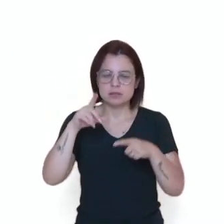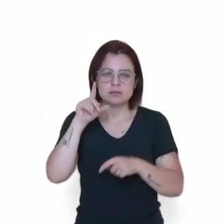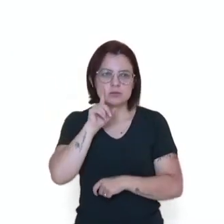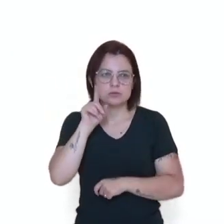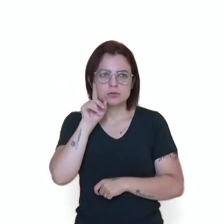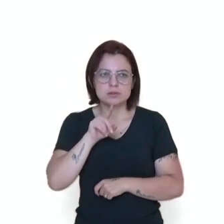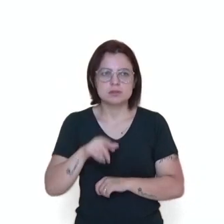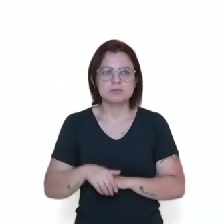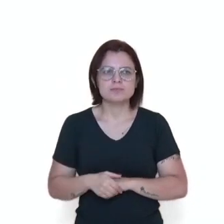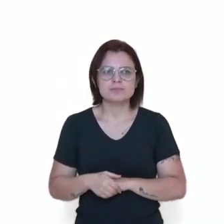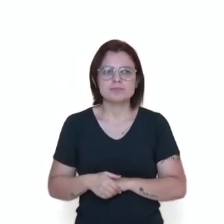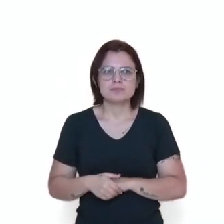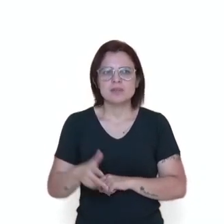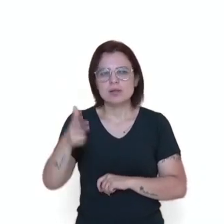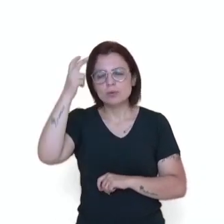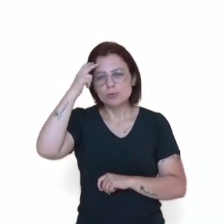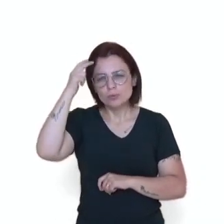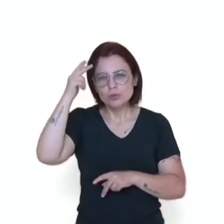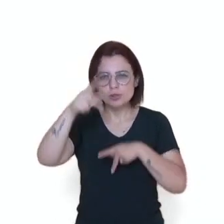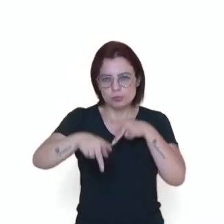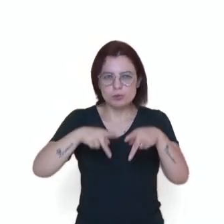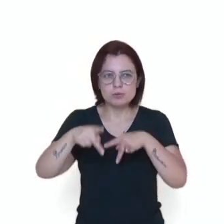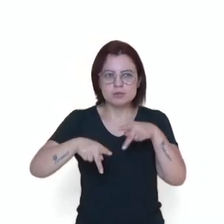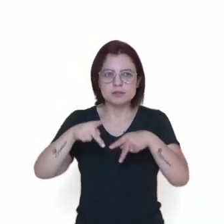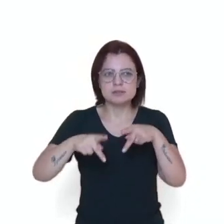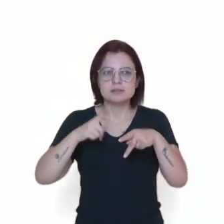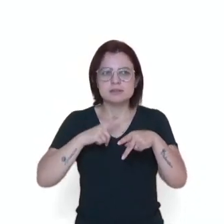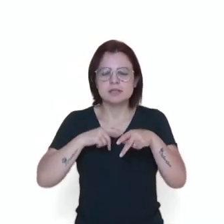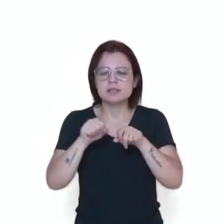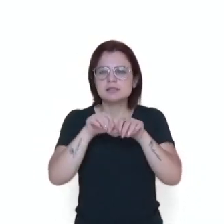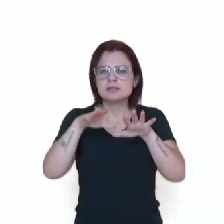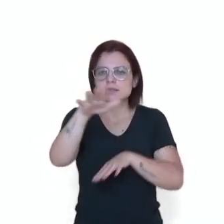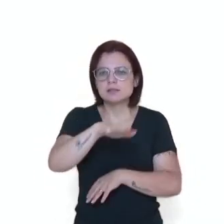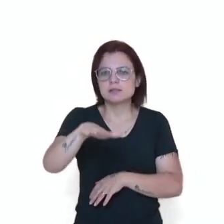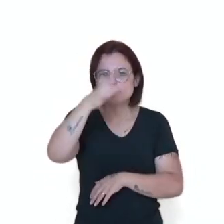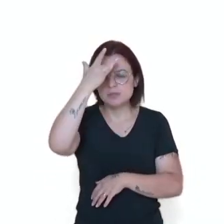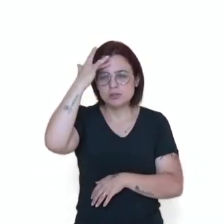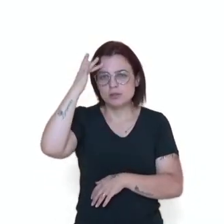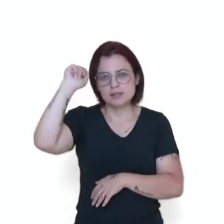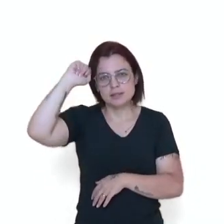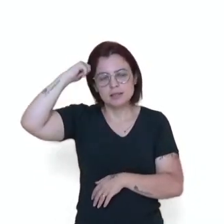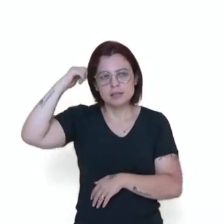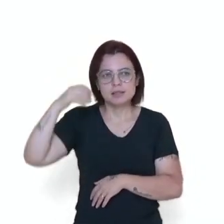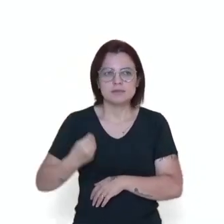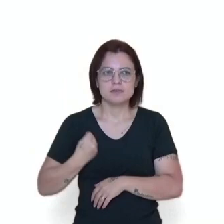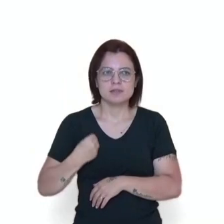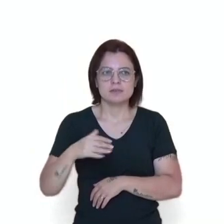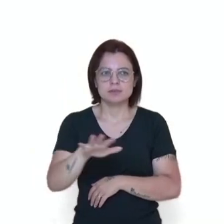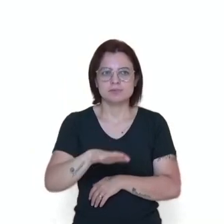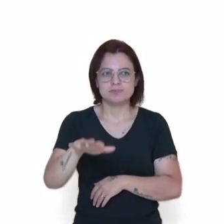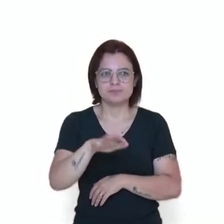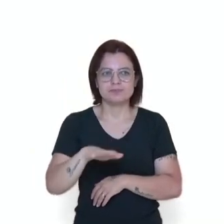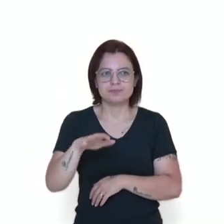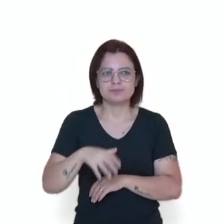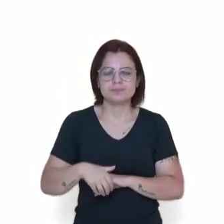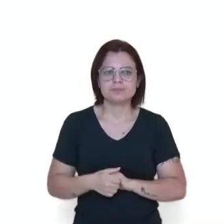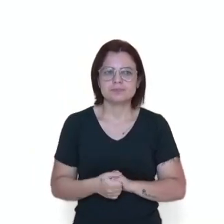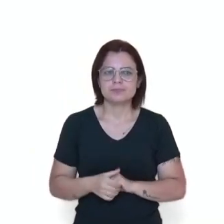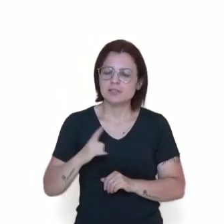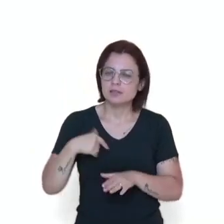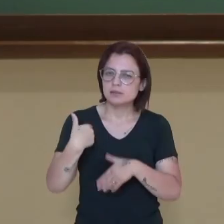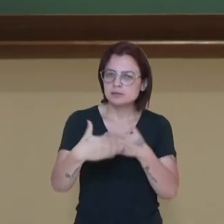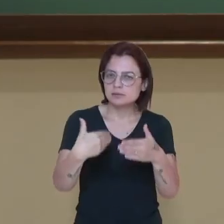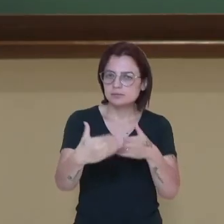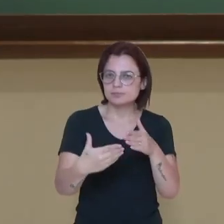na cultura popular e na criatividade das comunidades negras que ali viviam, um de seus espaços de